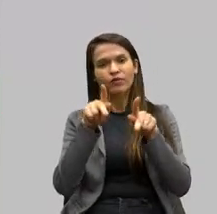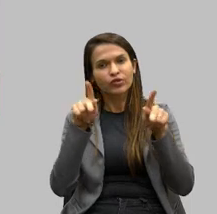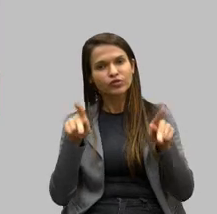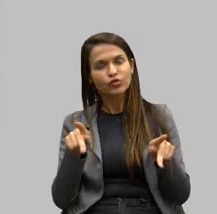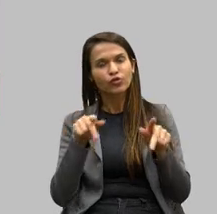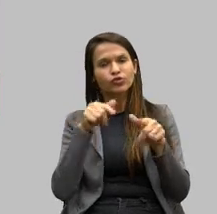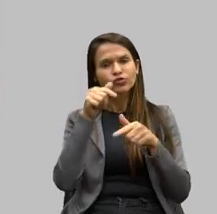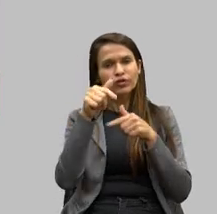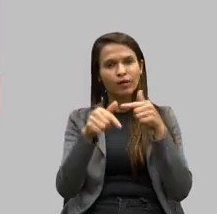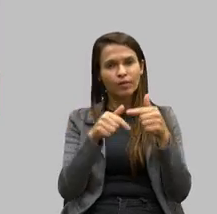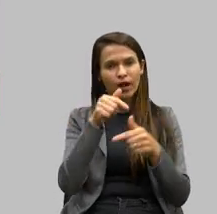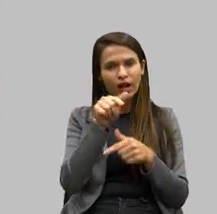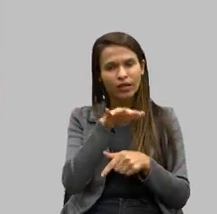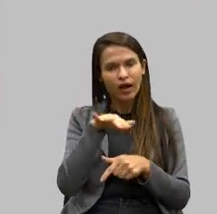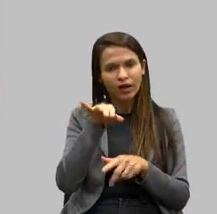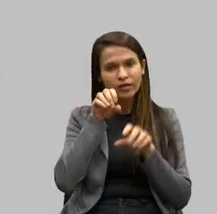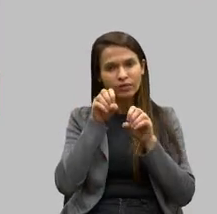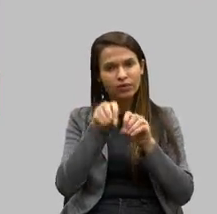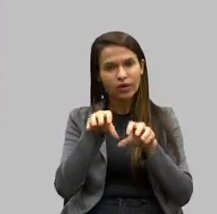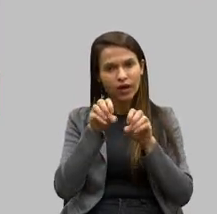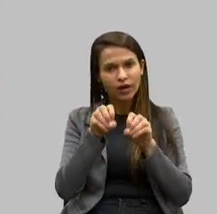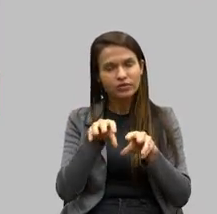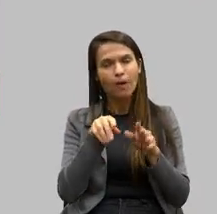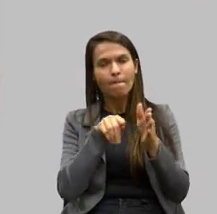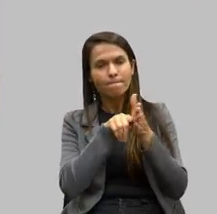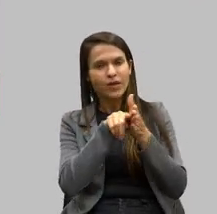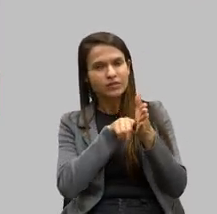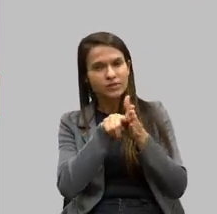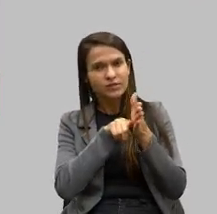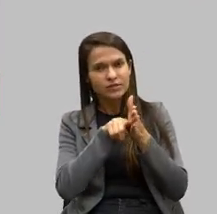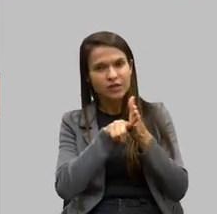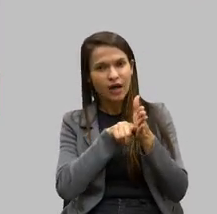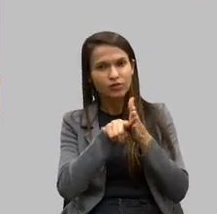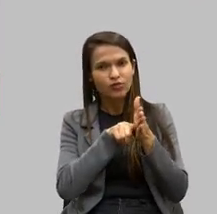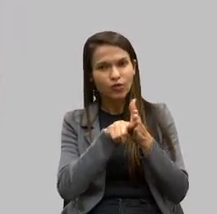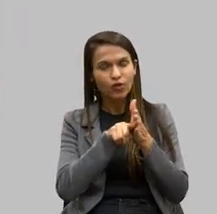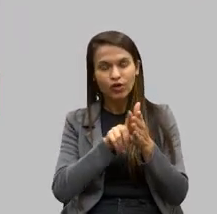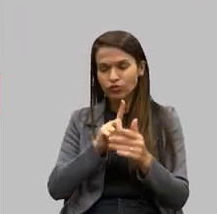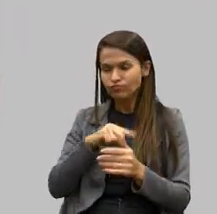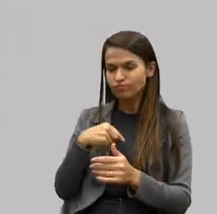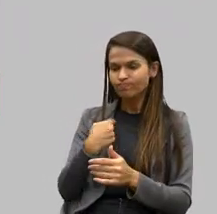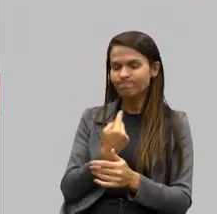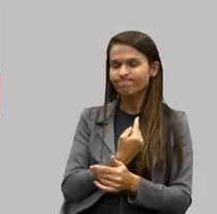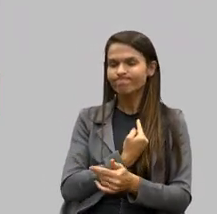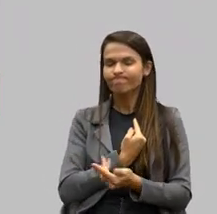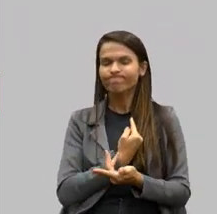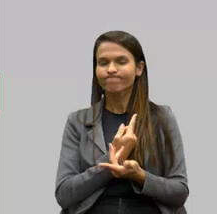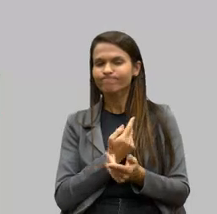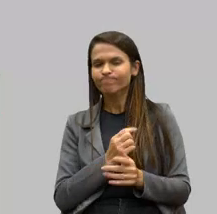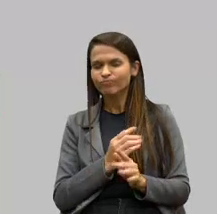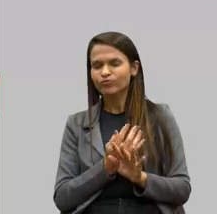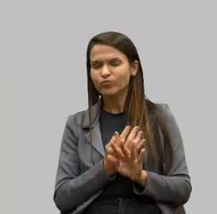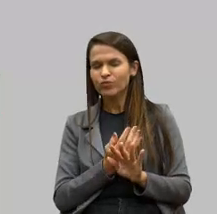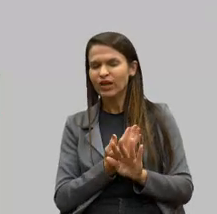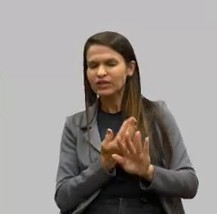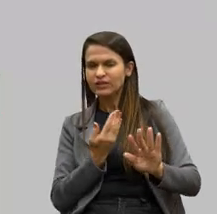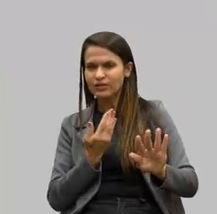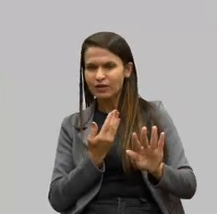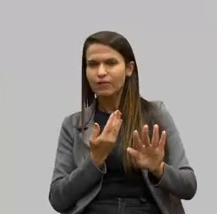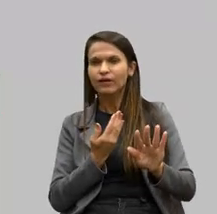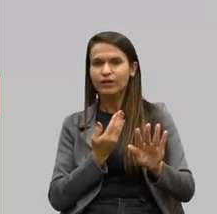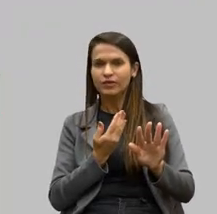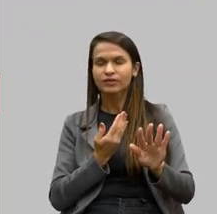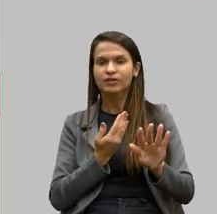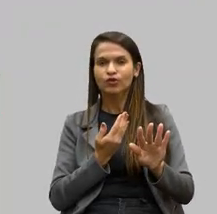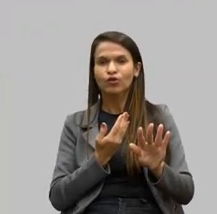trabalhadores da educação, pesquisadores, e a gente faça uma adesão, eu vou dizer, uma adesão,